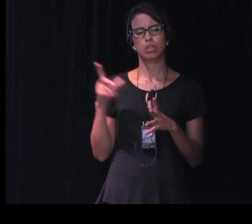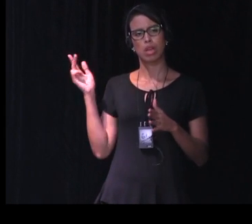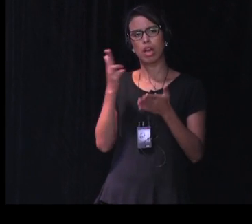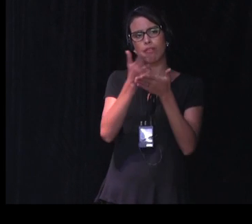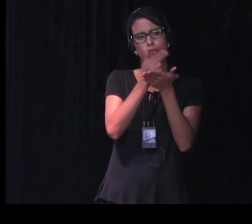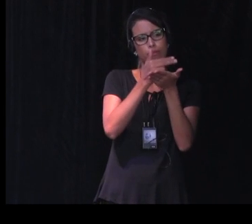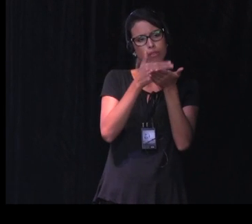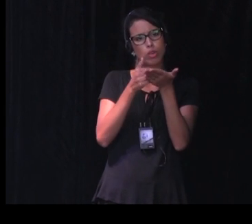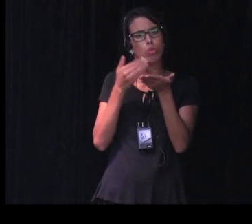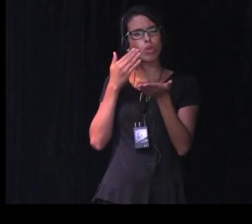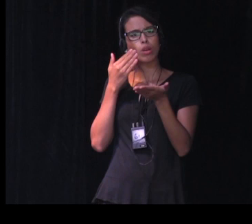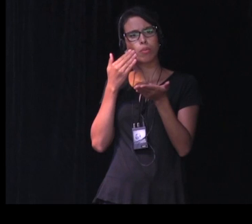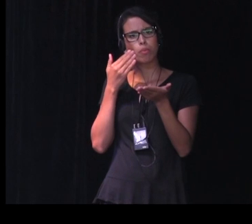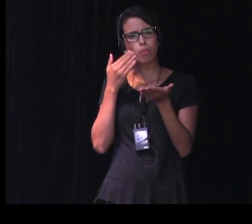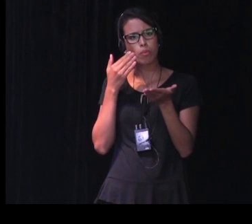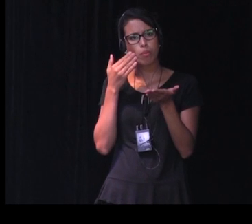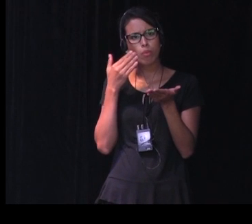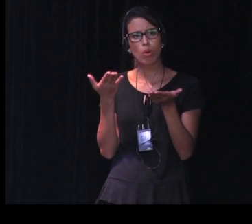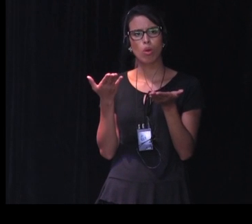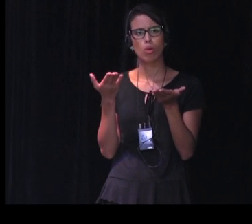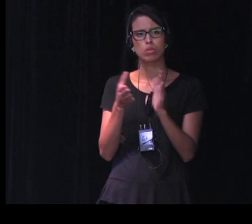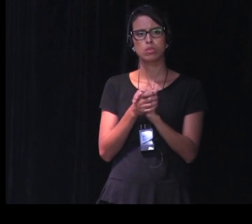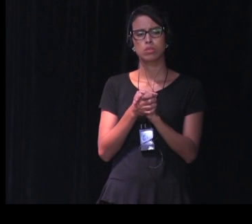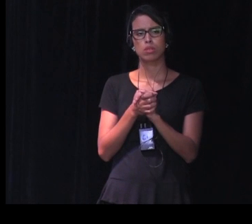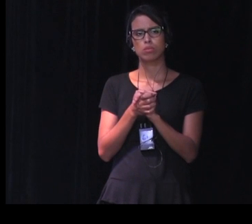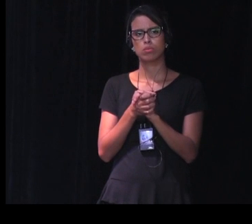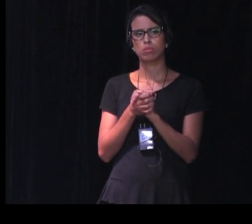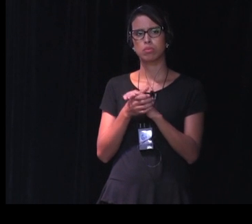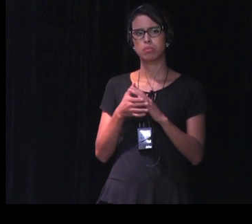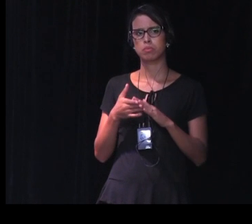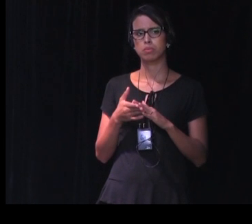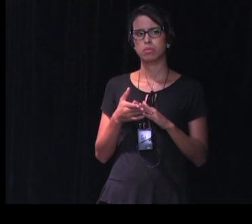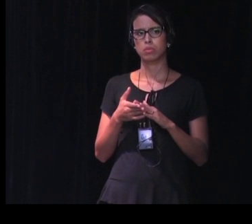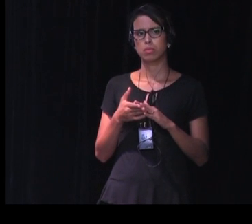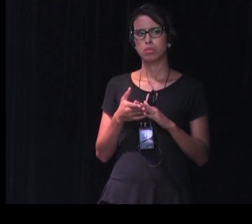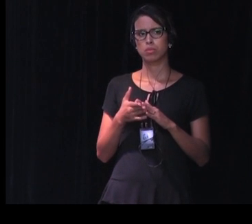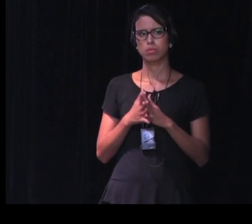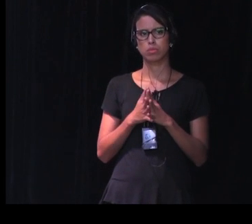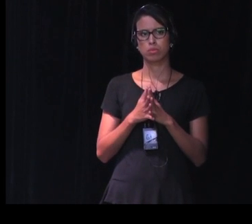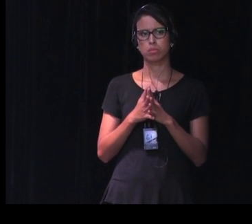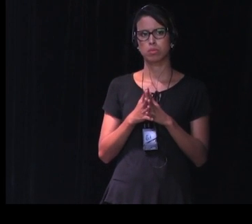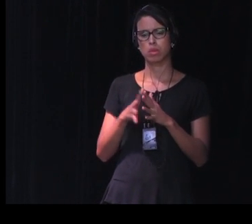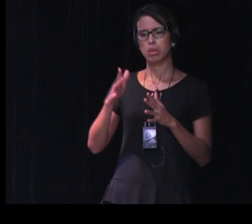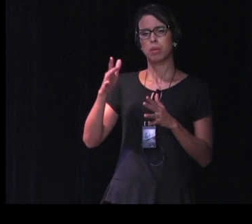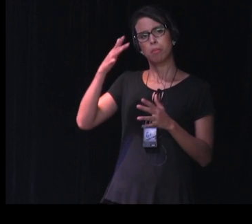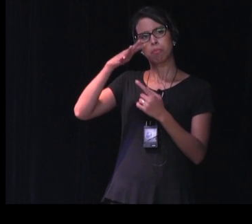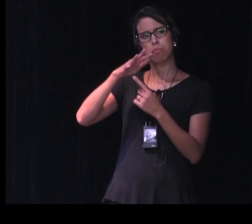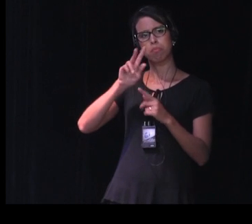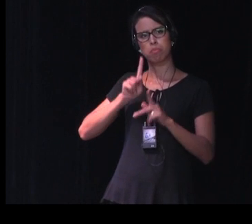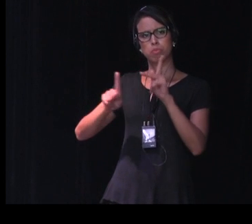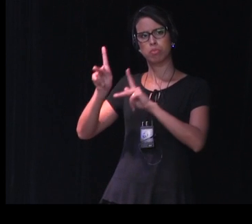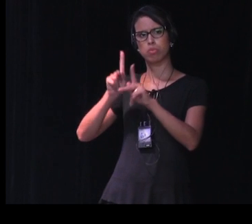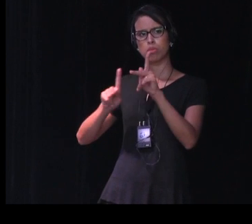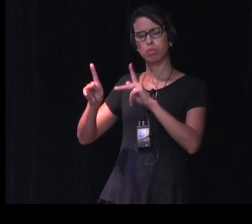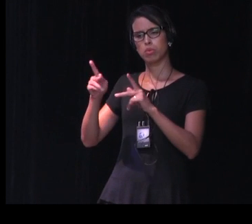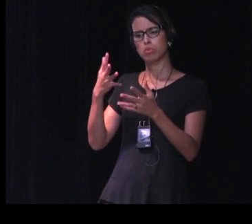este desenho, que é um autorretrato em que o autor desaparece. O autor desaparece no espaço público